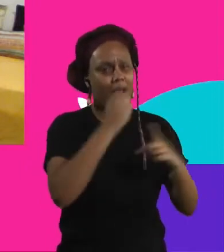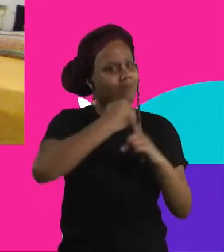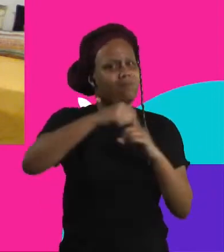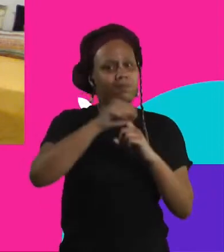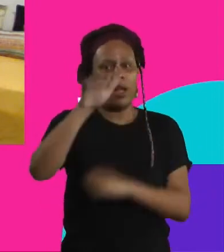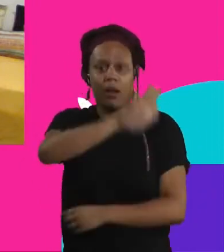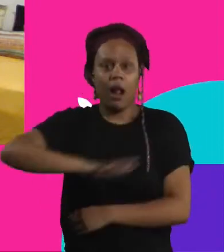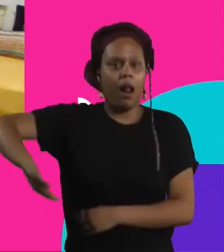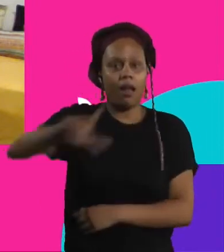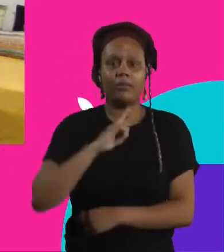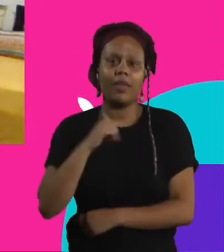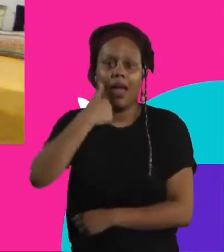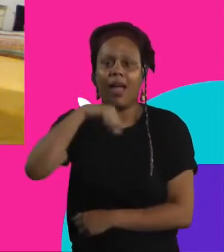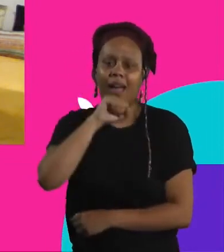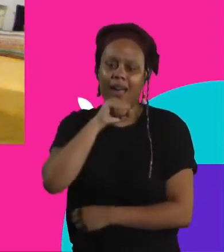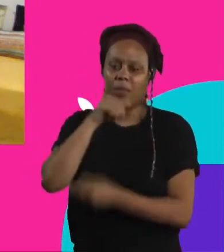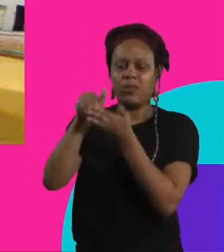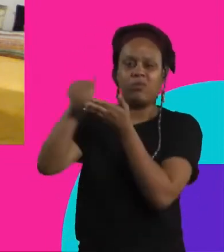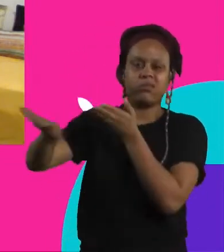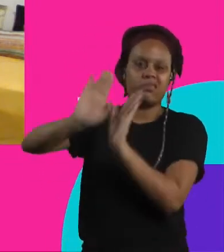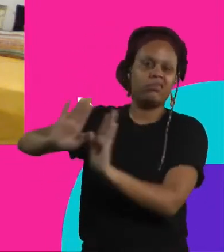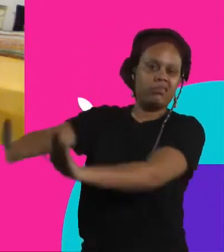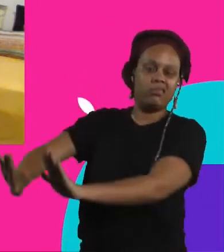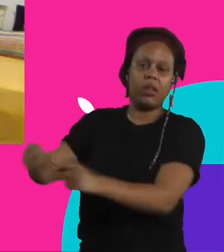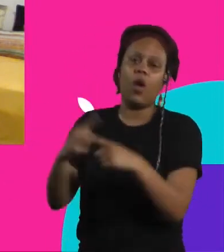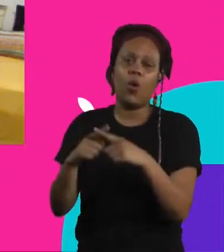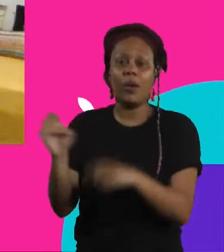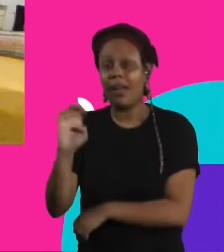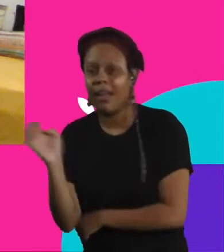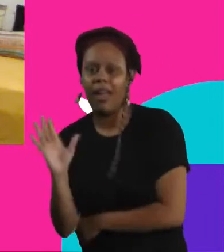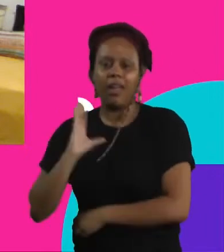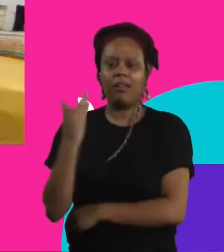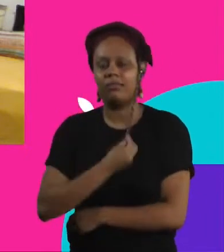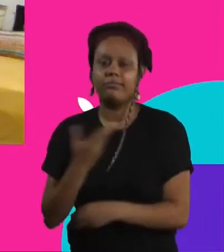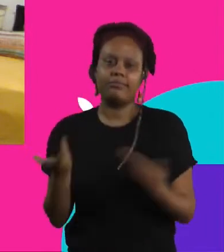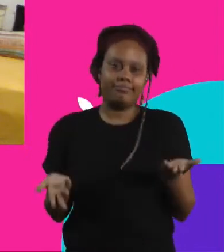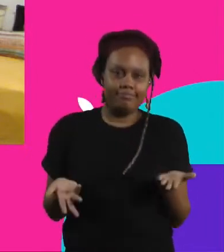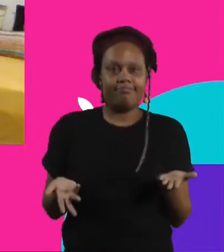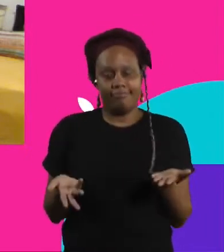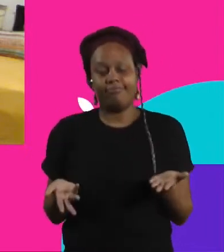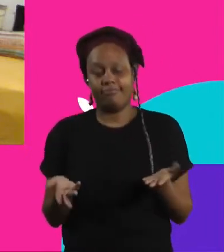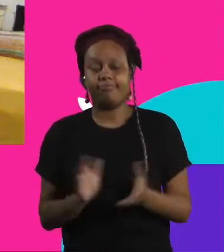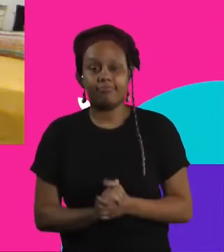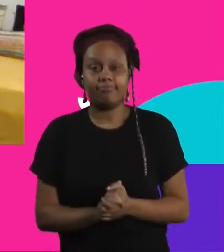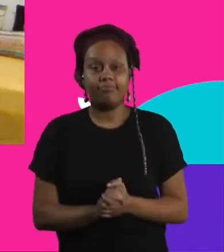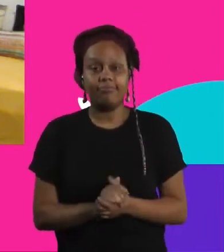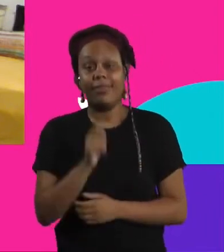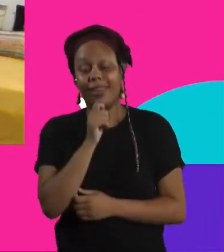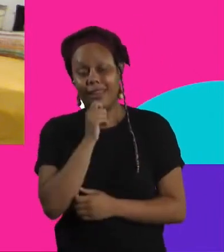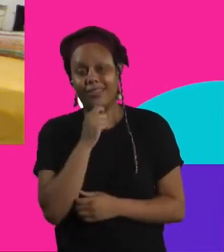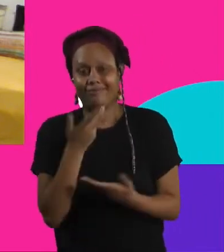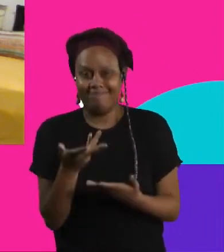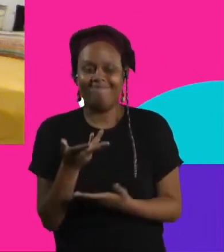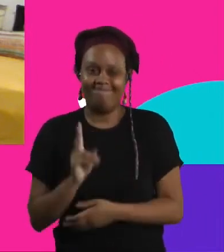Tem mãe que expulsa filho de casa porque é homossexual, porque é gay, né? Porque é trans. Então, isso ainda acontece